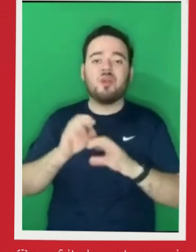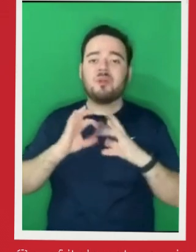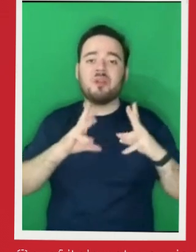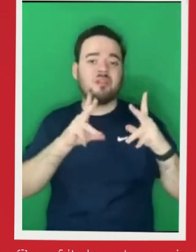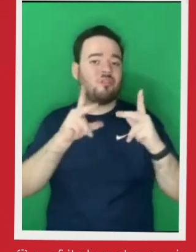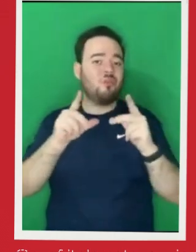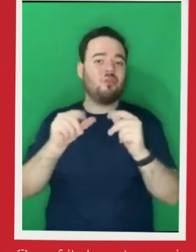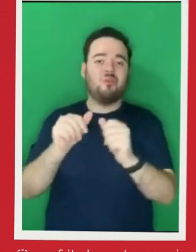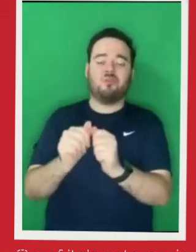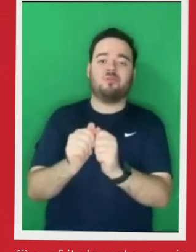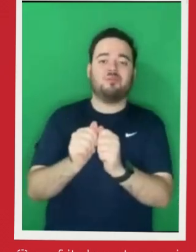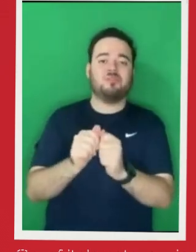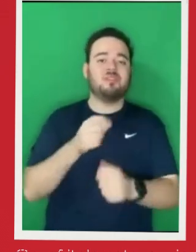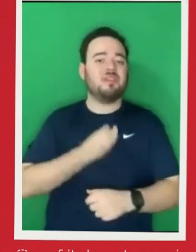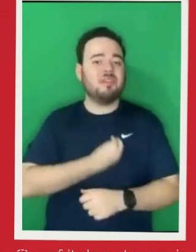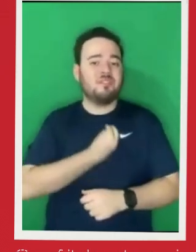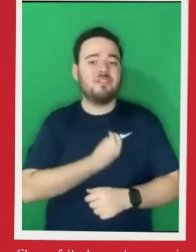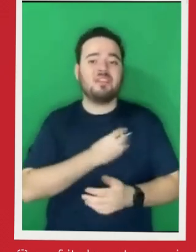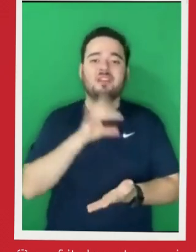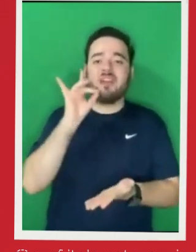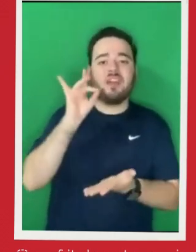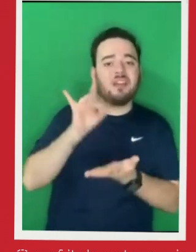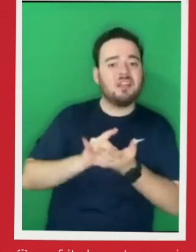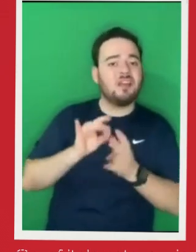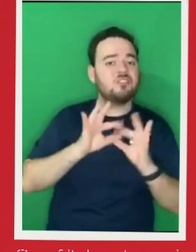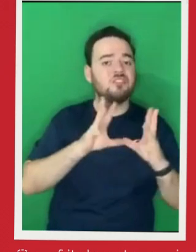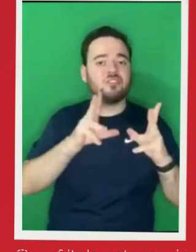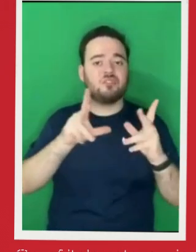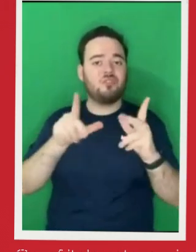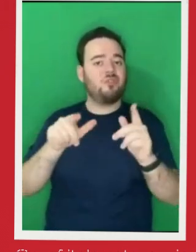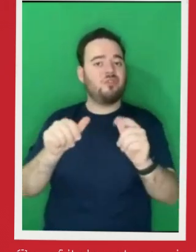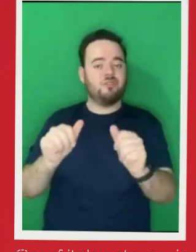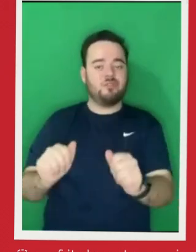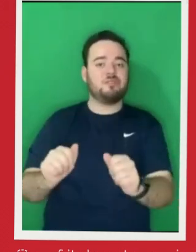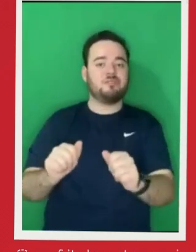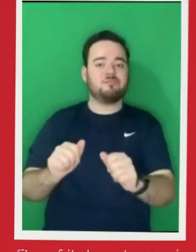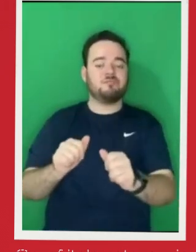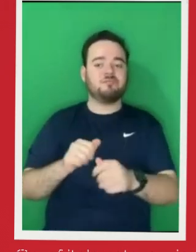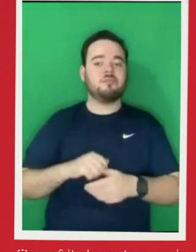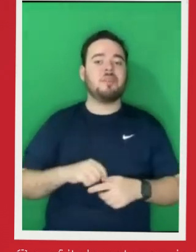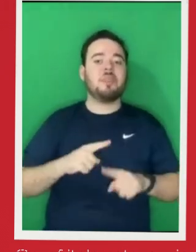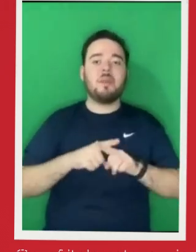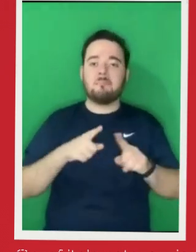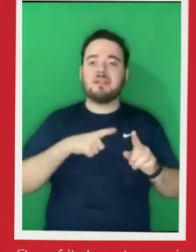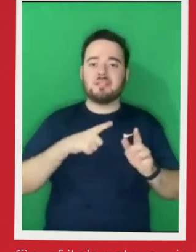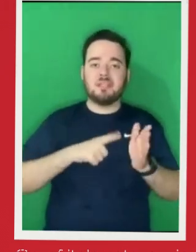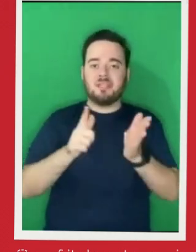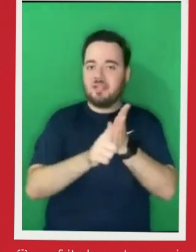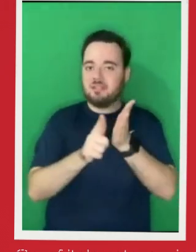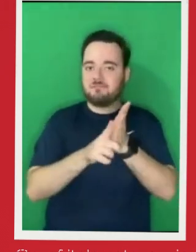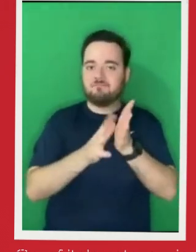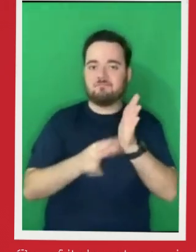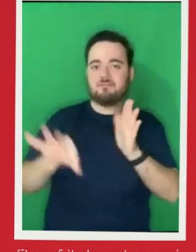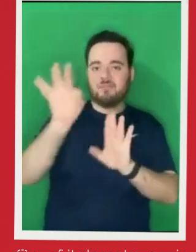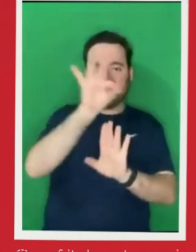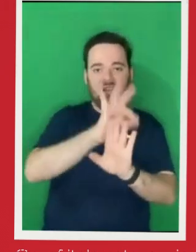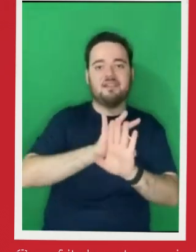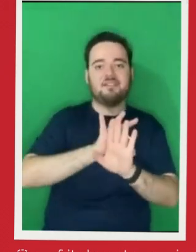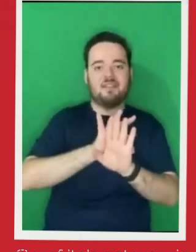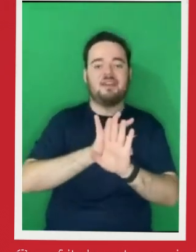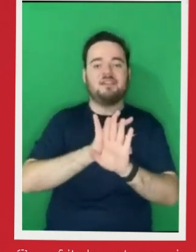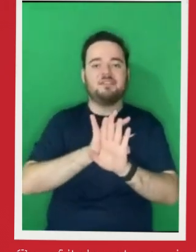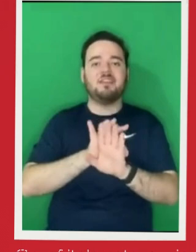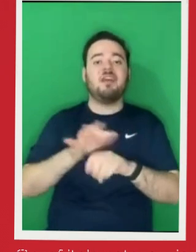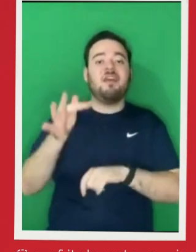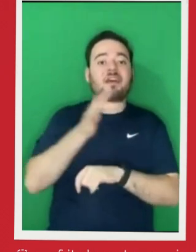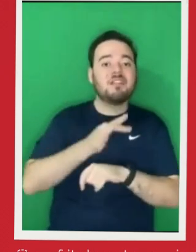nas suas relações de cuidado, nas suas relações de múltipla distribuição do tempo. Mas isso tem que estar no seu calendário. As férias